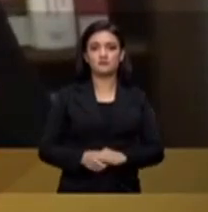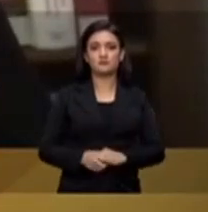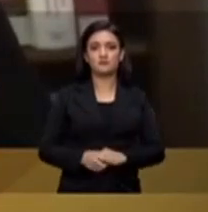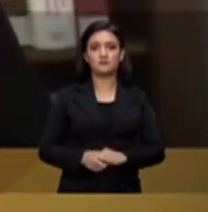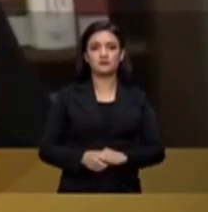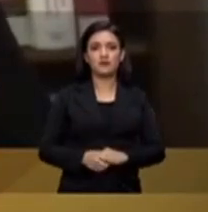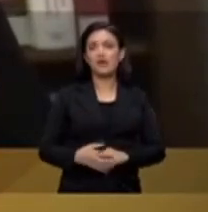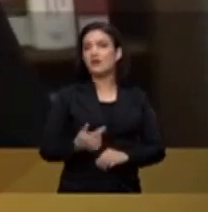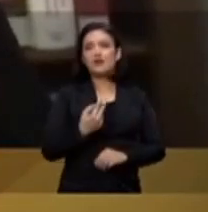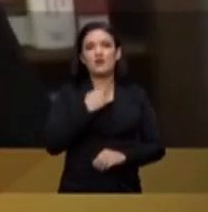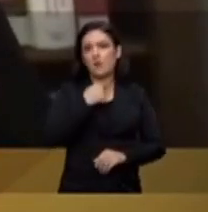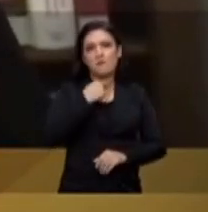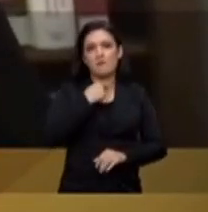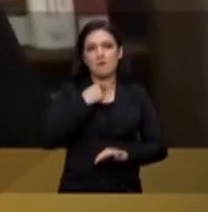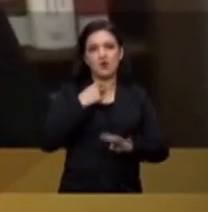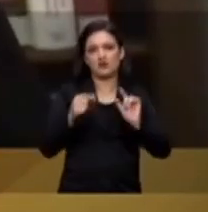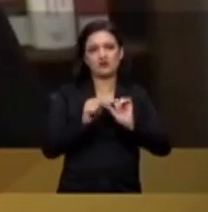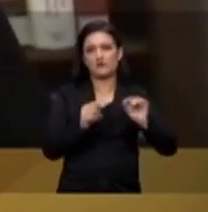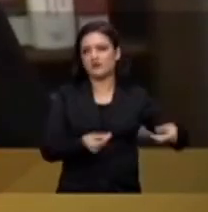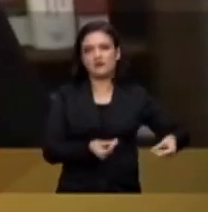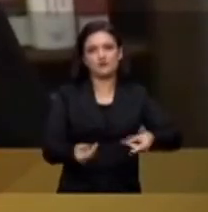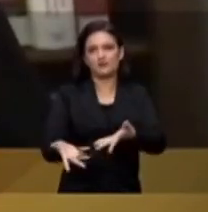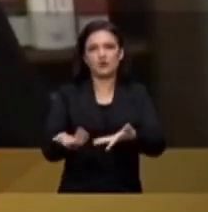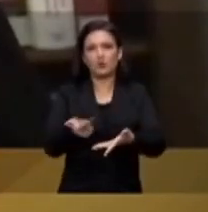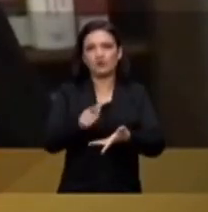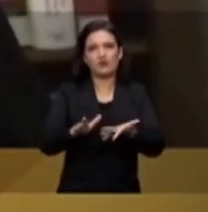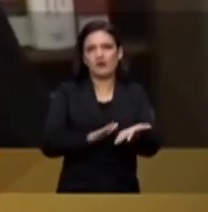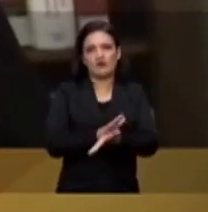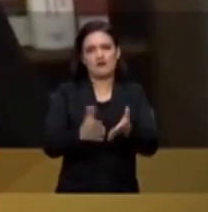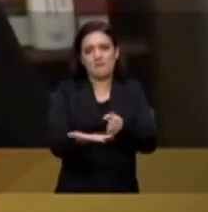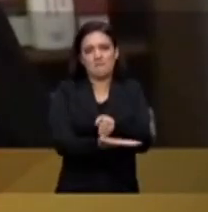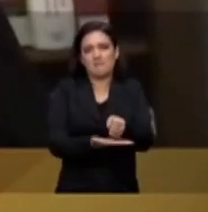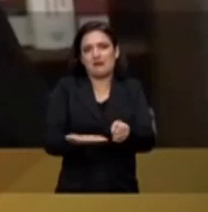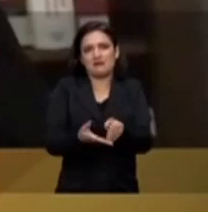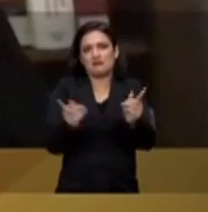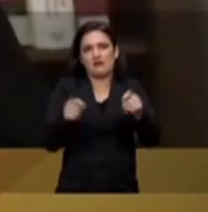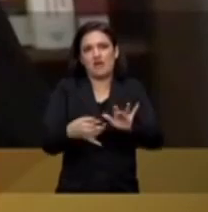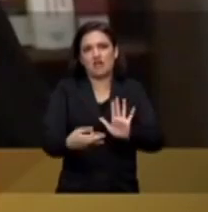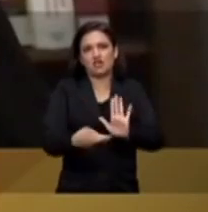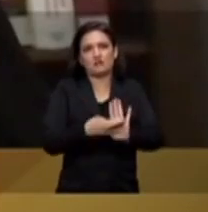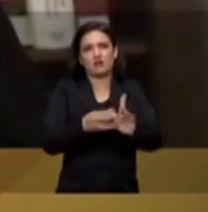neste proceder. Enfim, não há sustentação regimental.